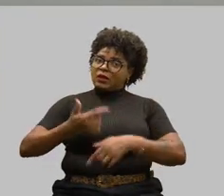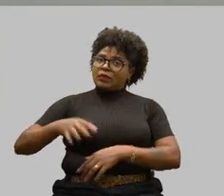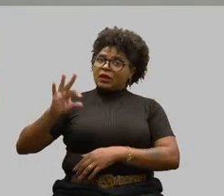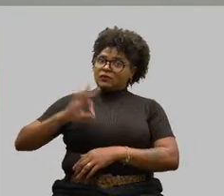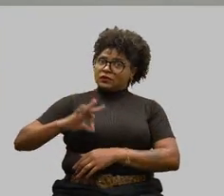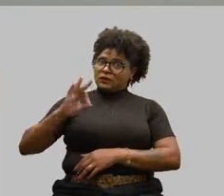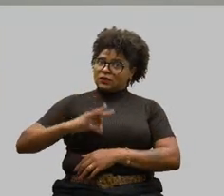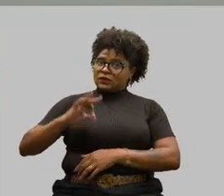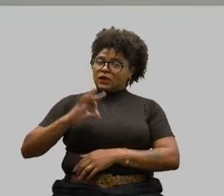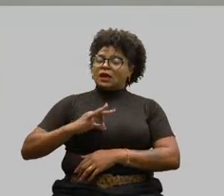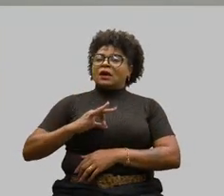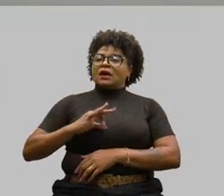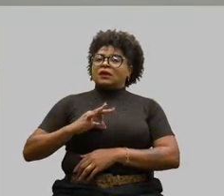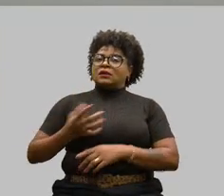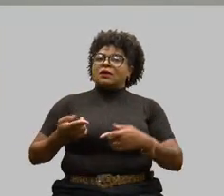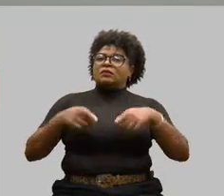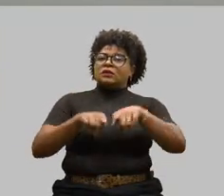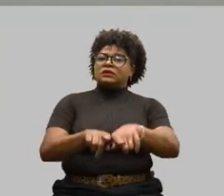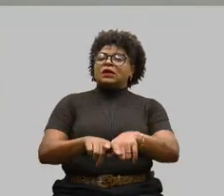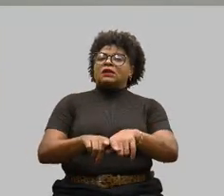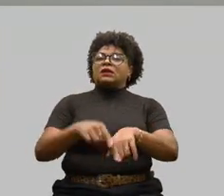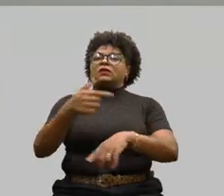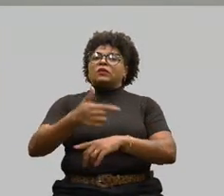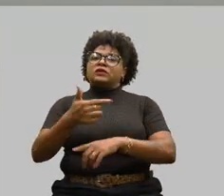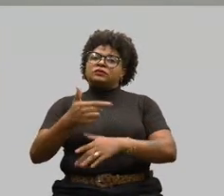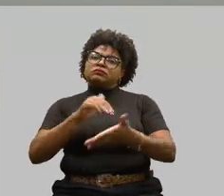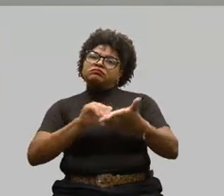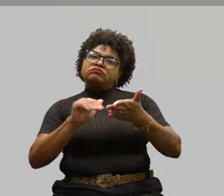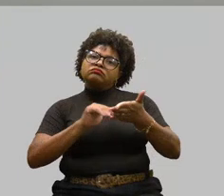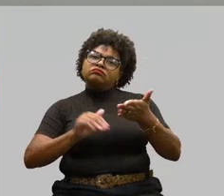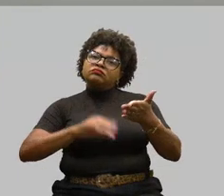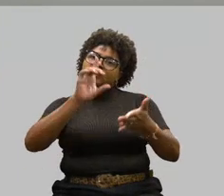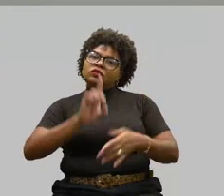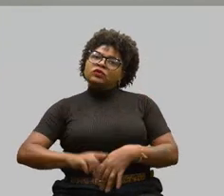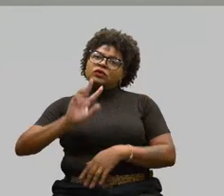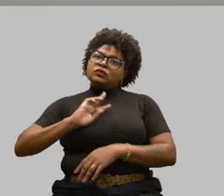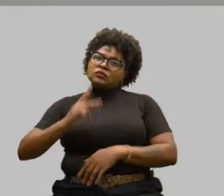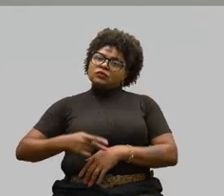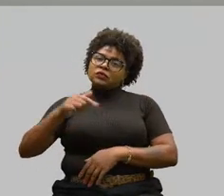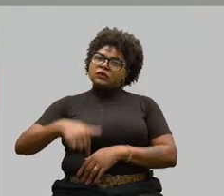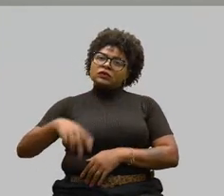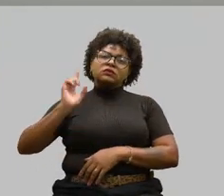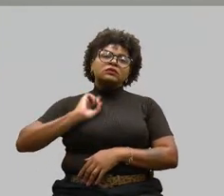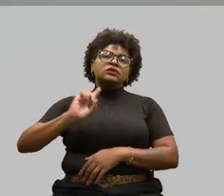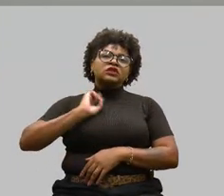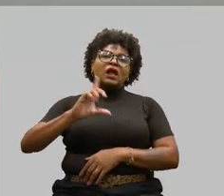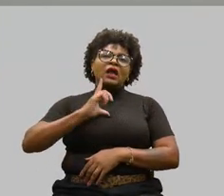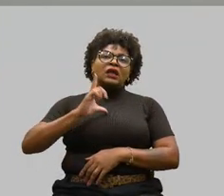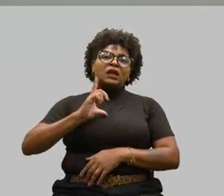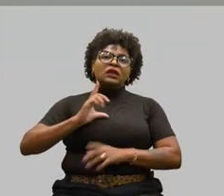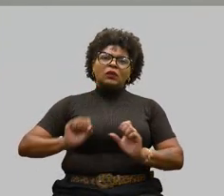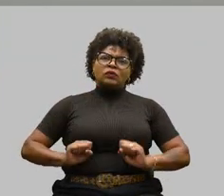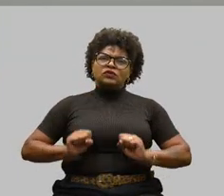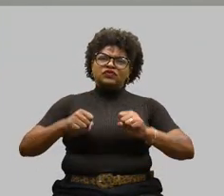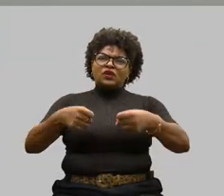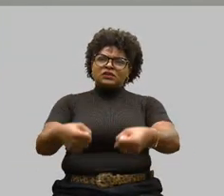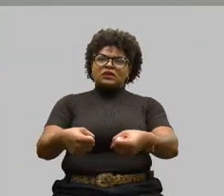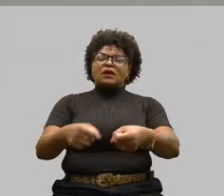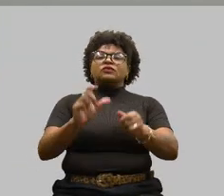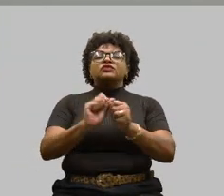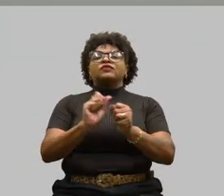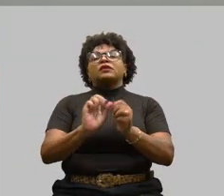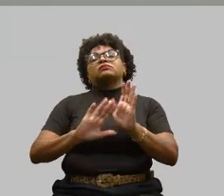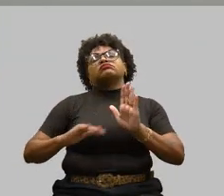subsecretaria os Direitos Humanos de Minas Gerais esses dois jogos estão empenhados em promover a sensibilização